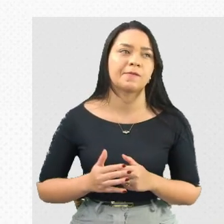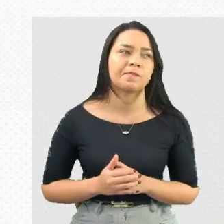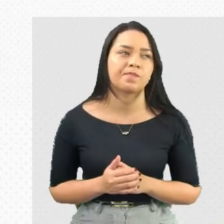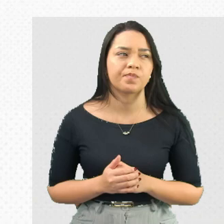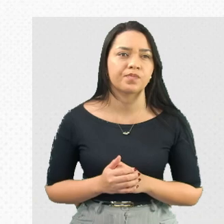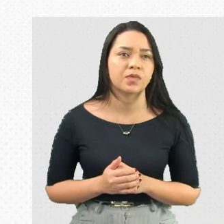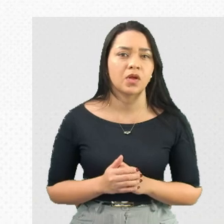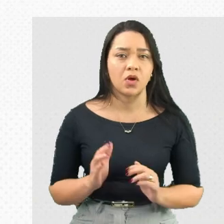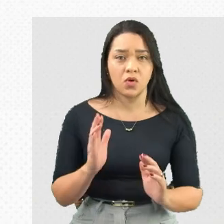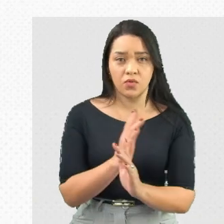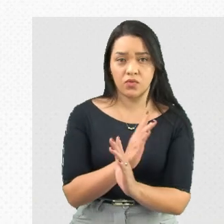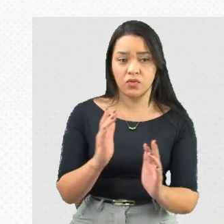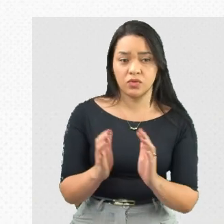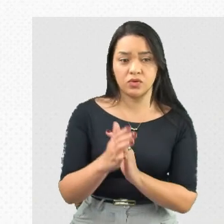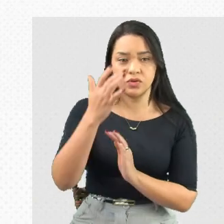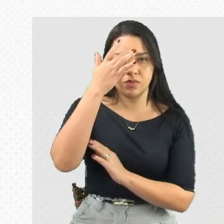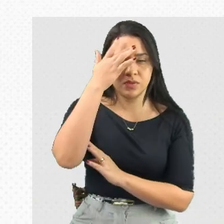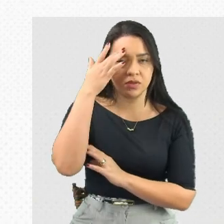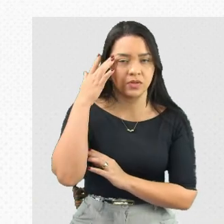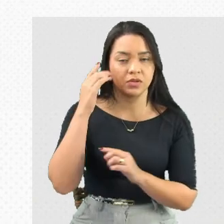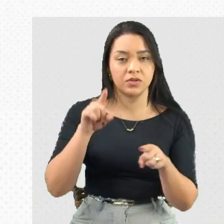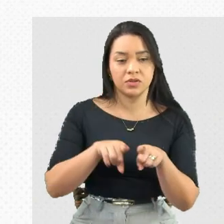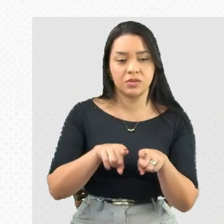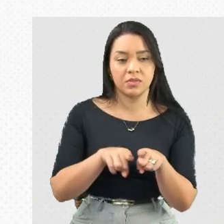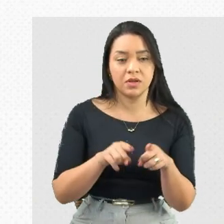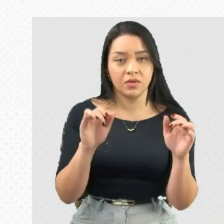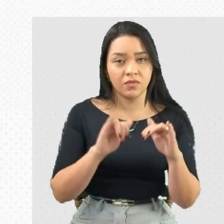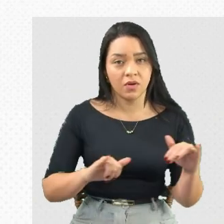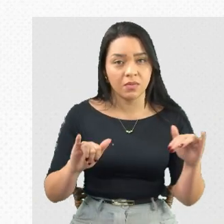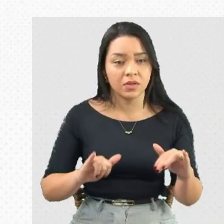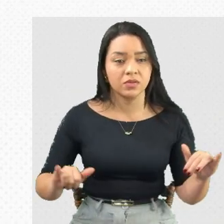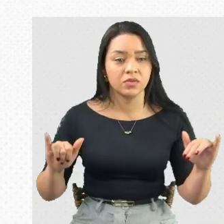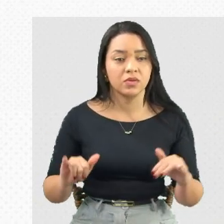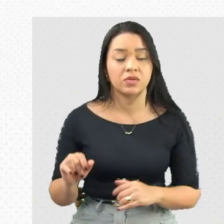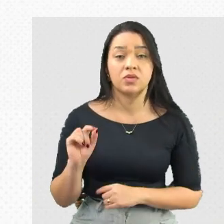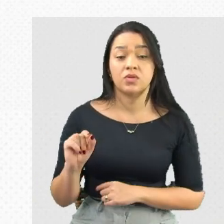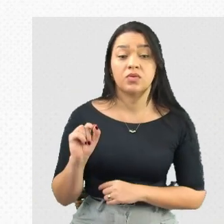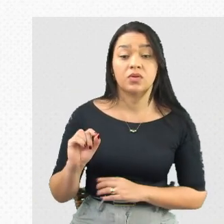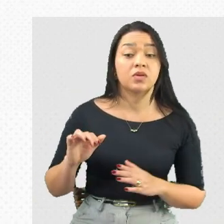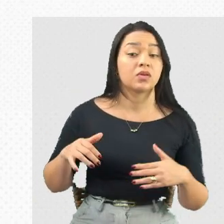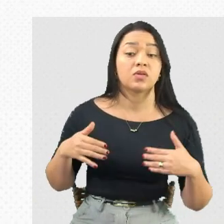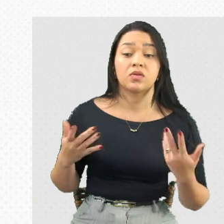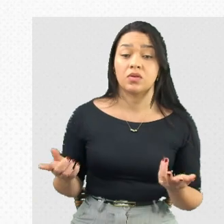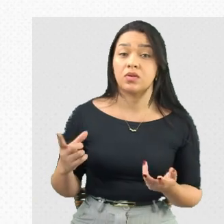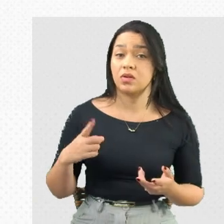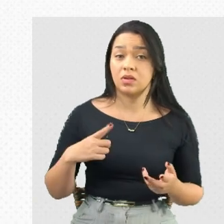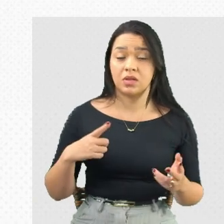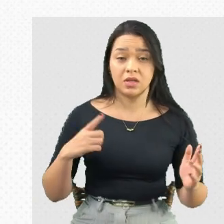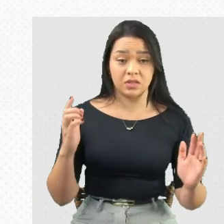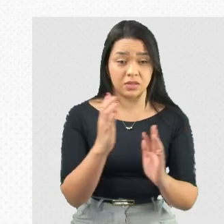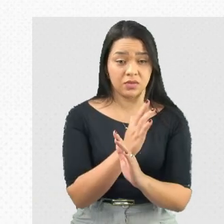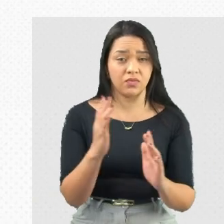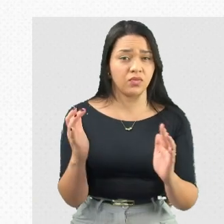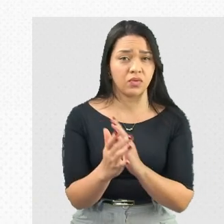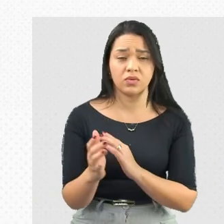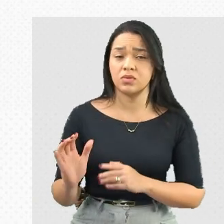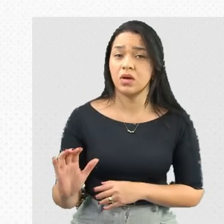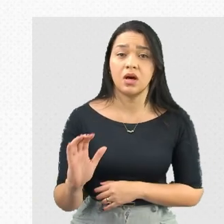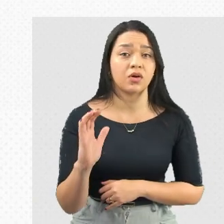um fluxo de pessoas, bens, serviços e informações, por outro lado, em que condições esse fluxo acontece,